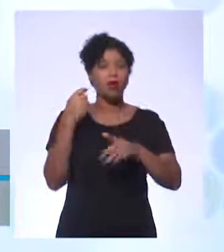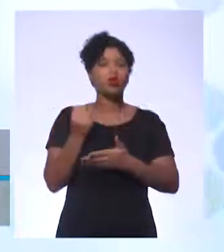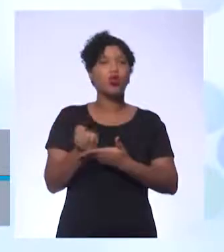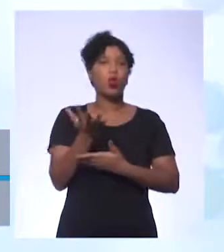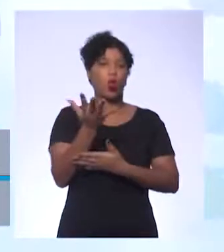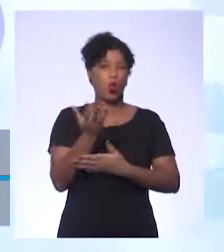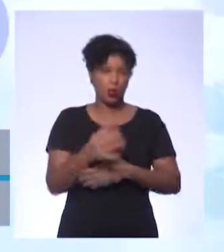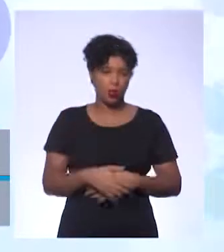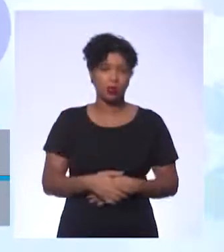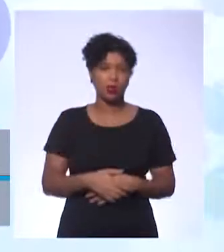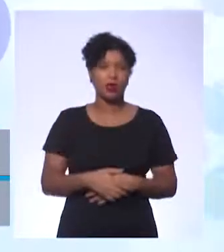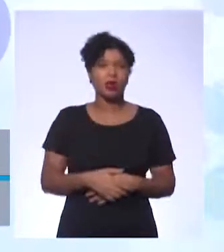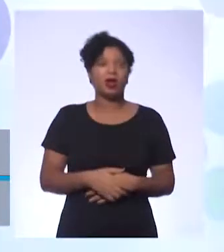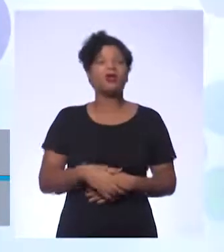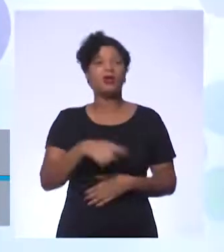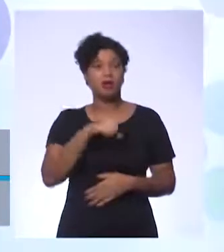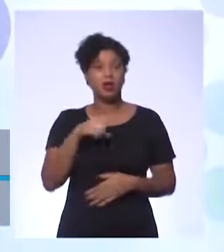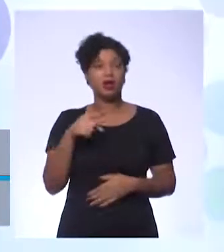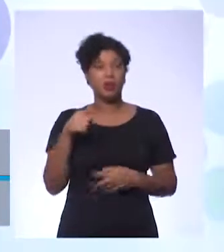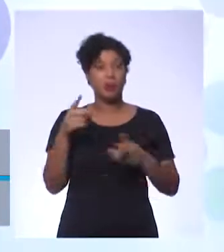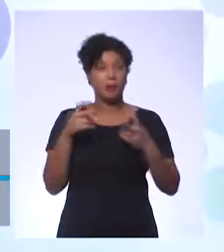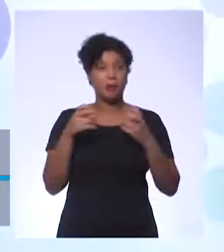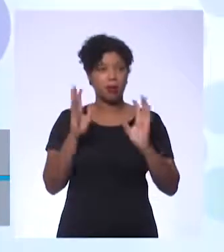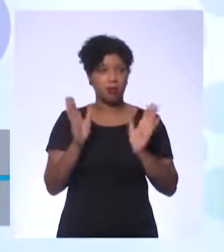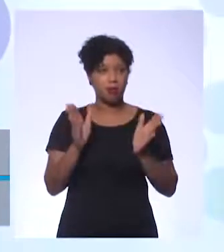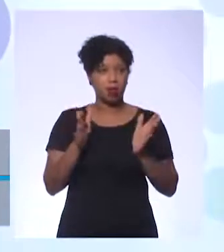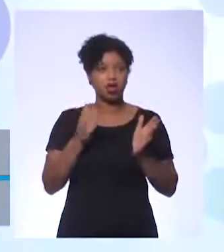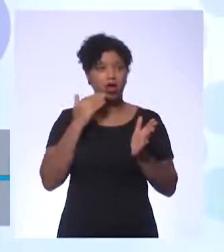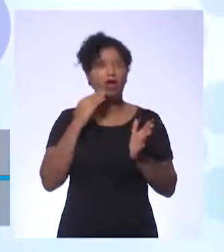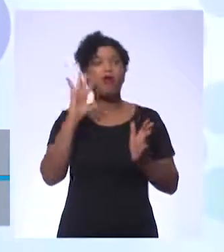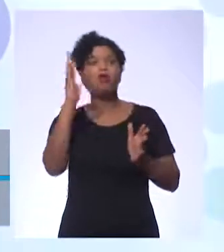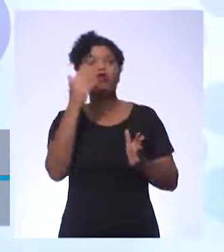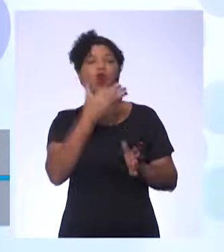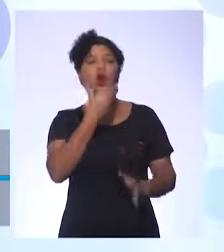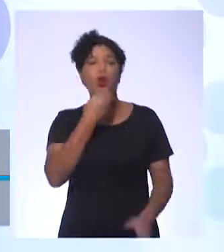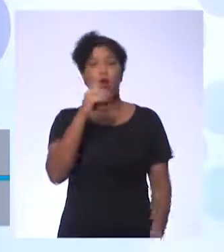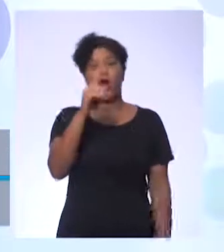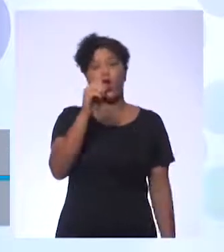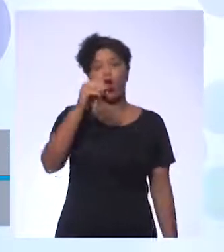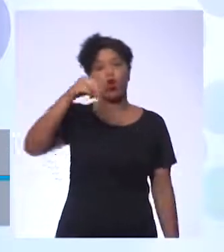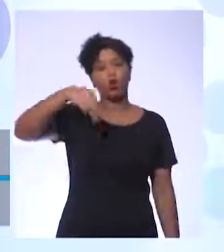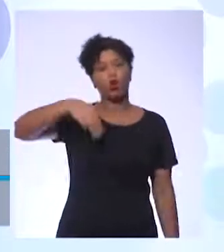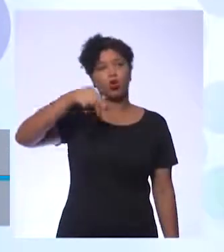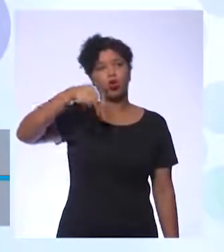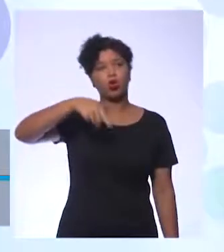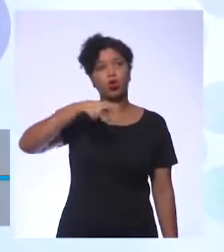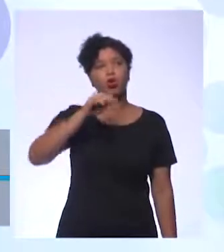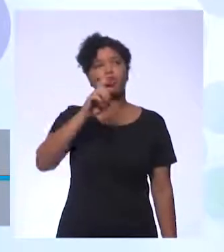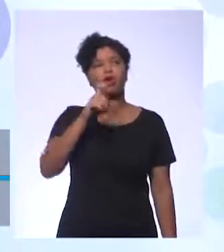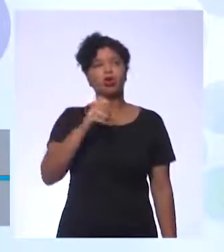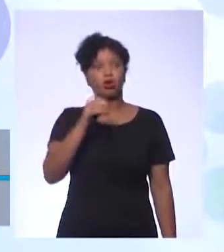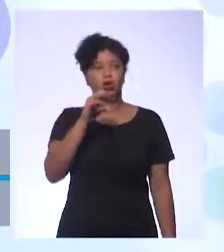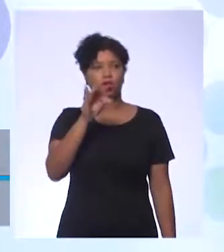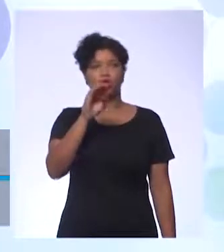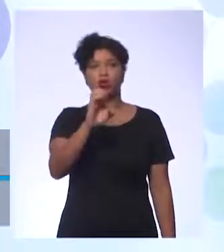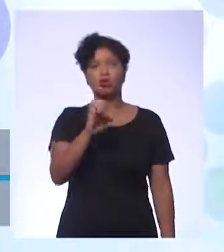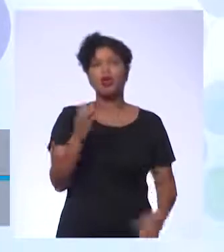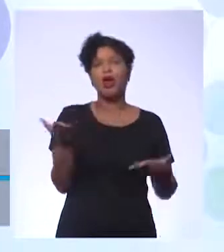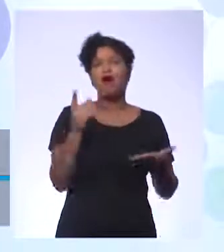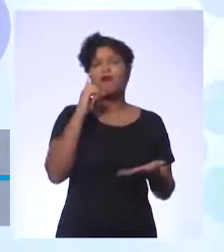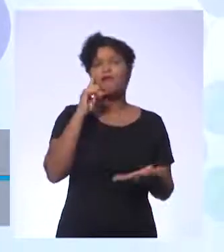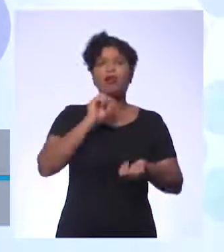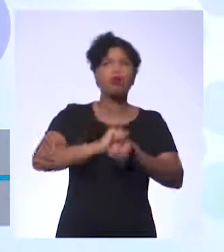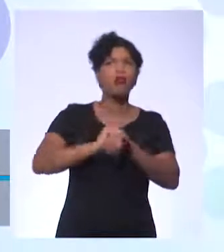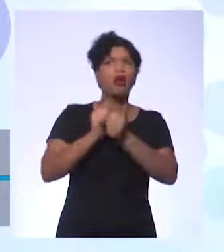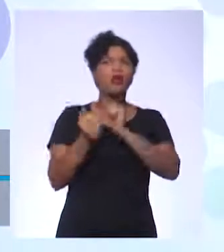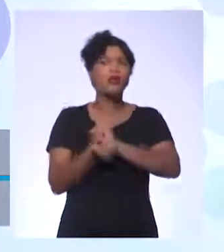fictício sobre a situação do Dom Quixote. Agora, nós vamos ver algumas